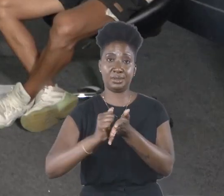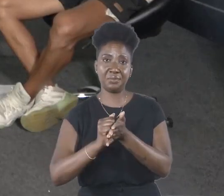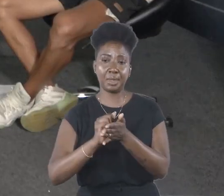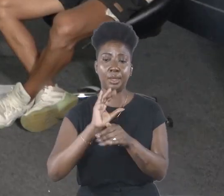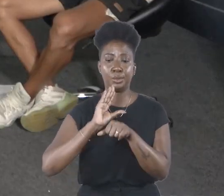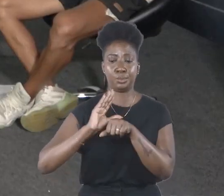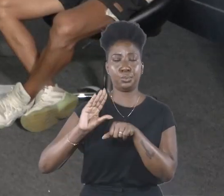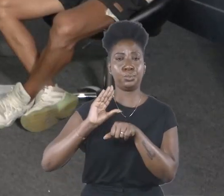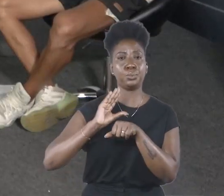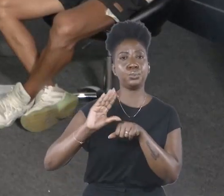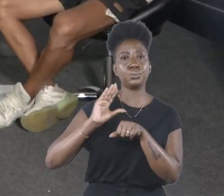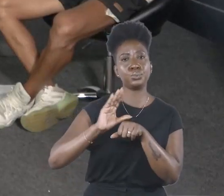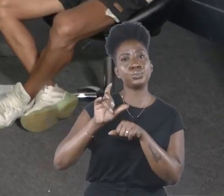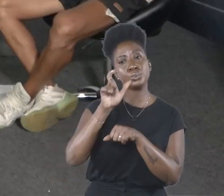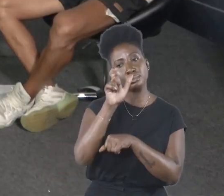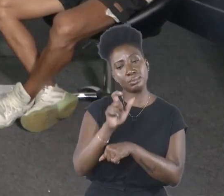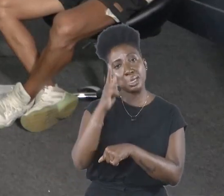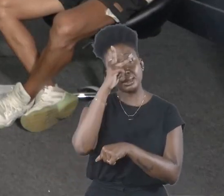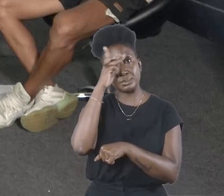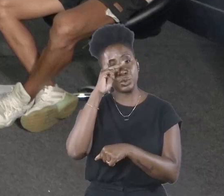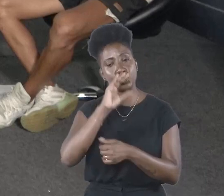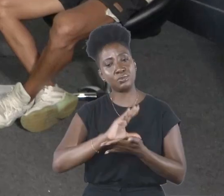quem pode começar?